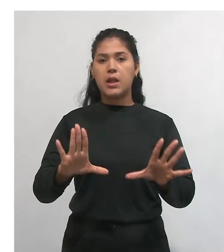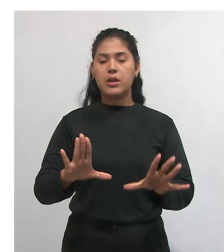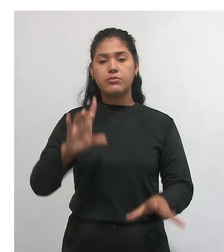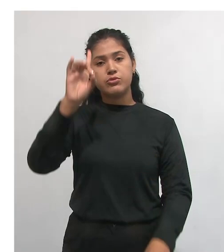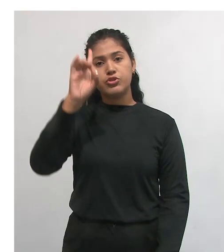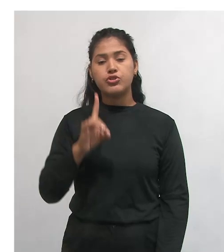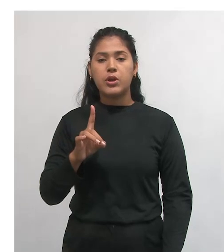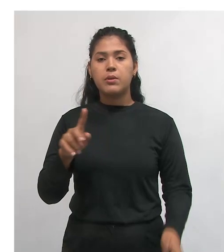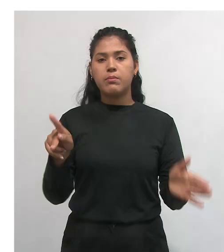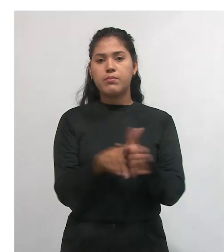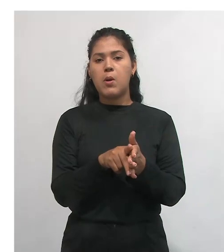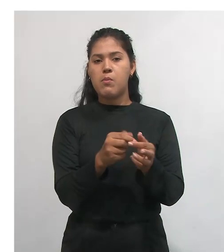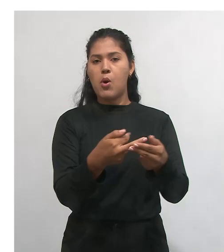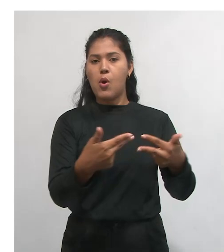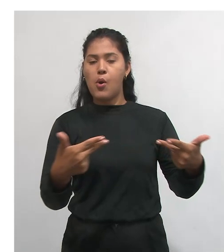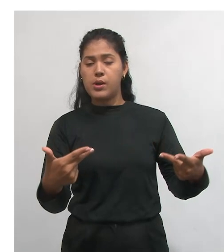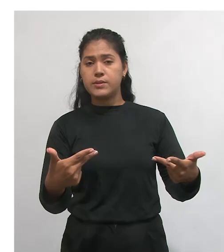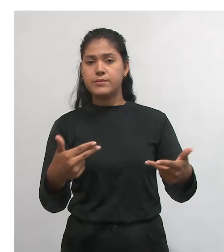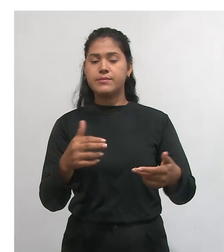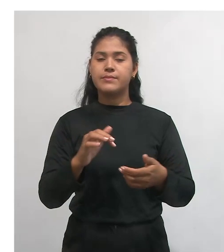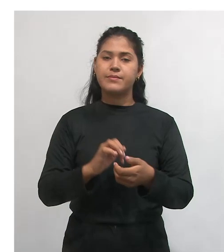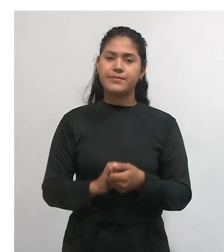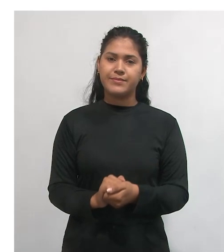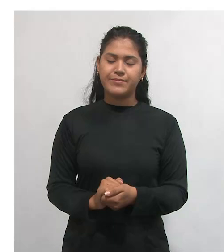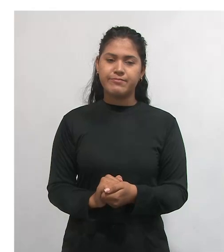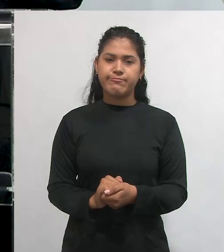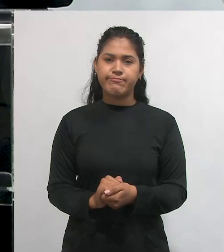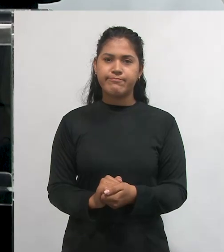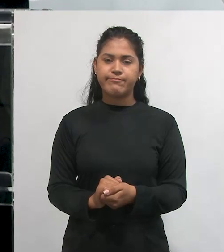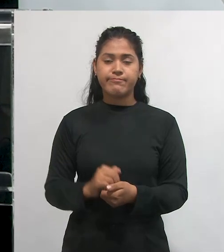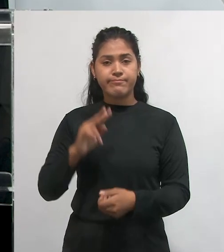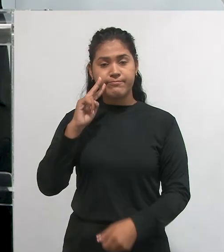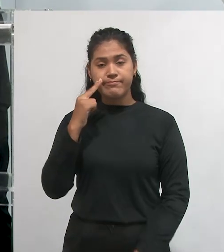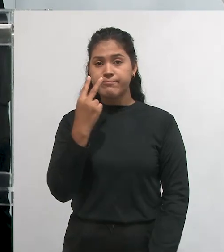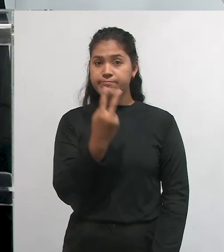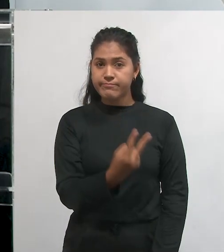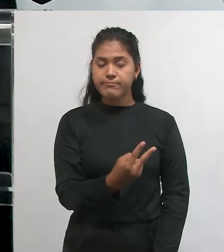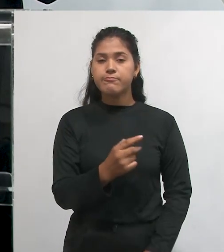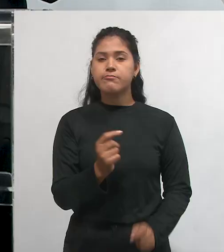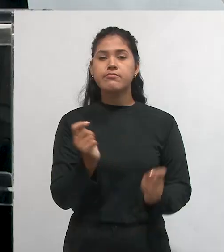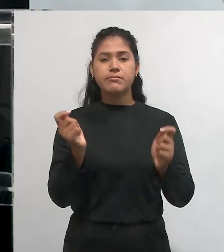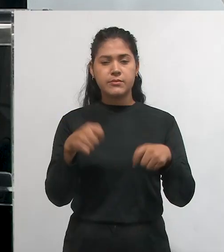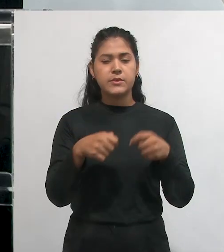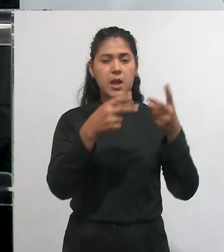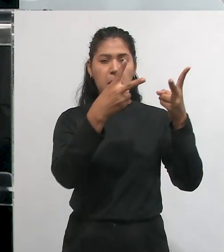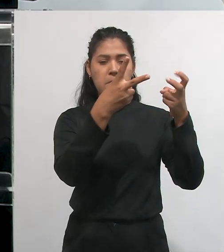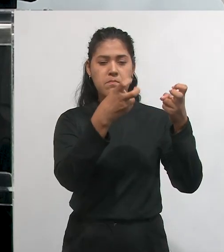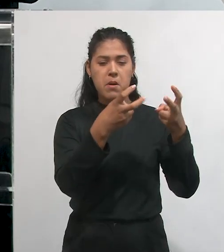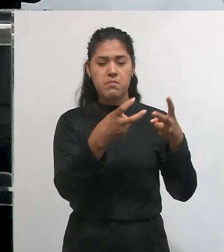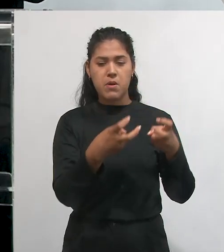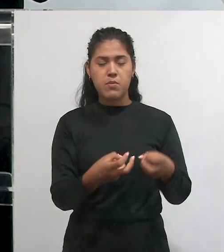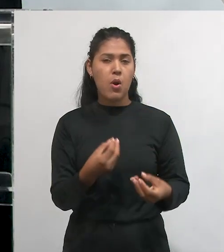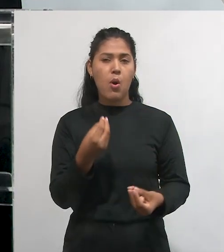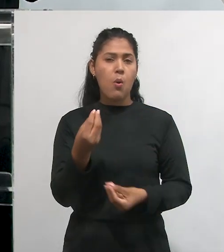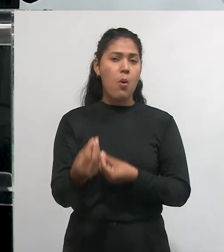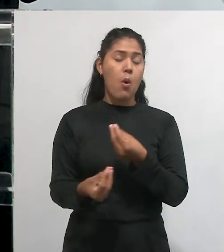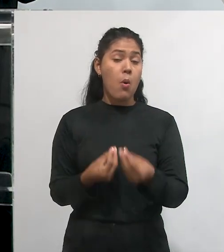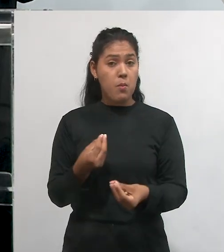assim por diante. Então vejam só, por aí já daríamos de falar assim,